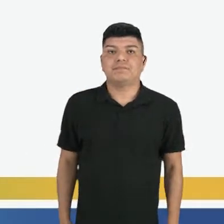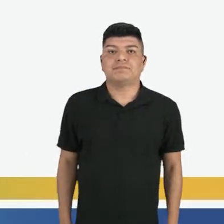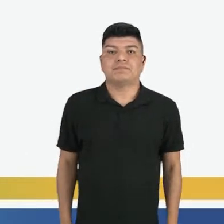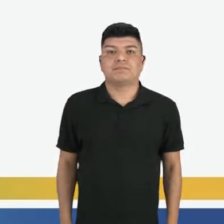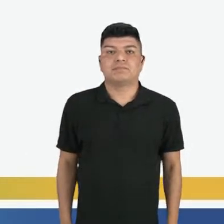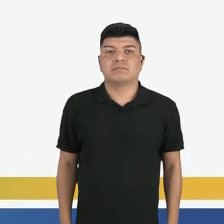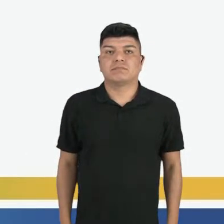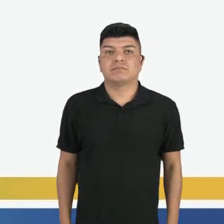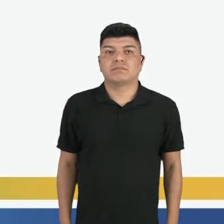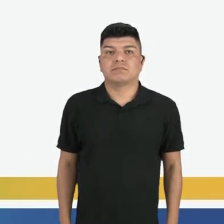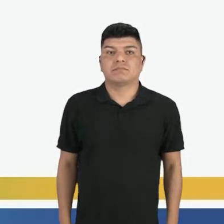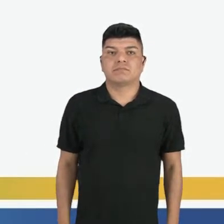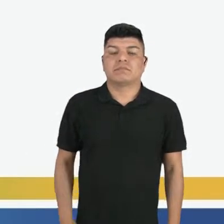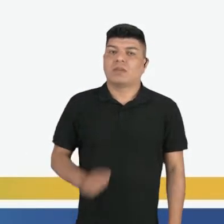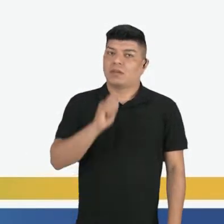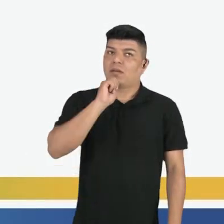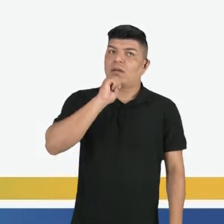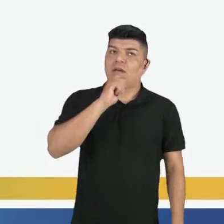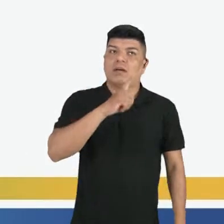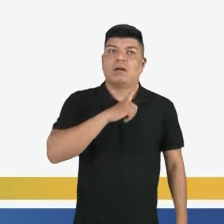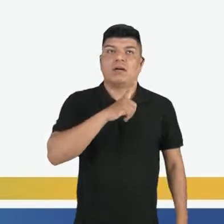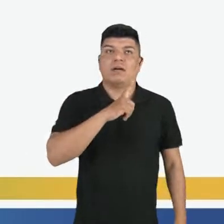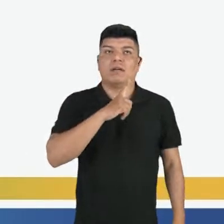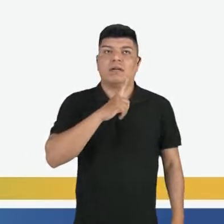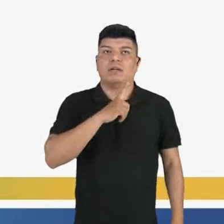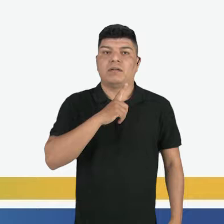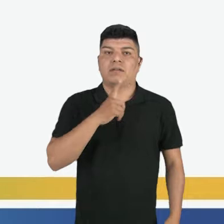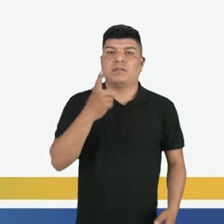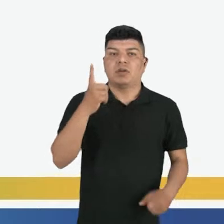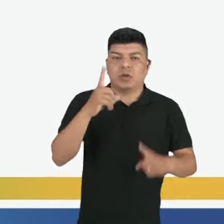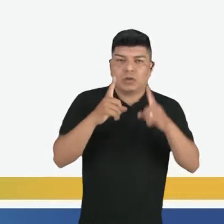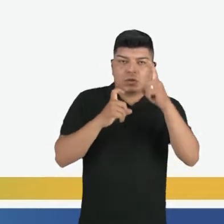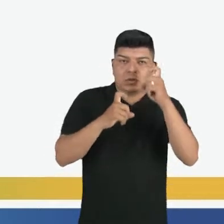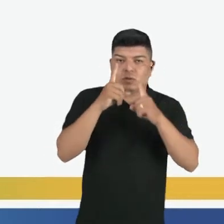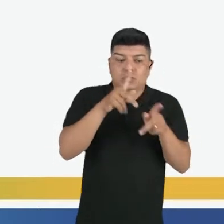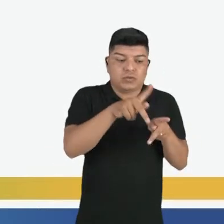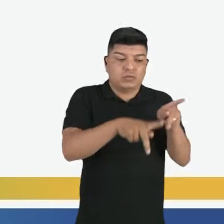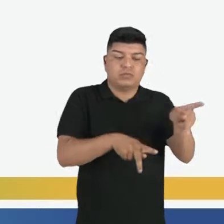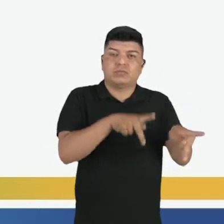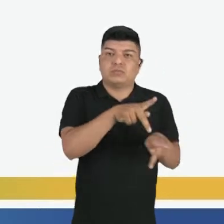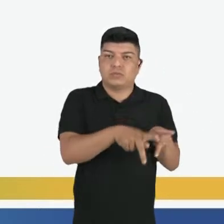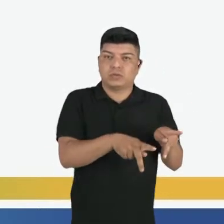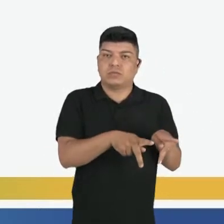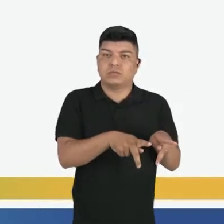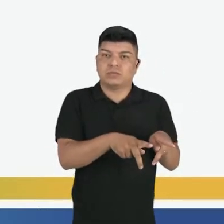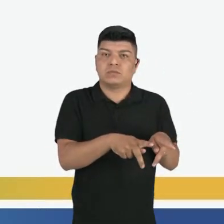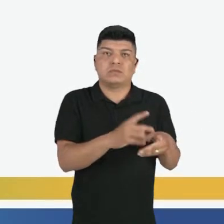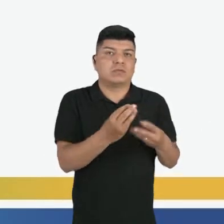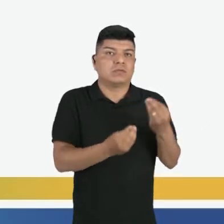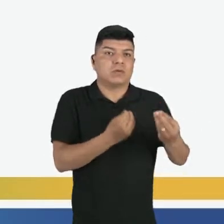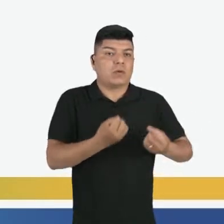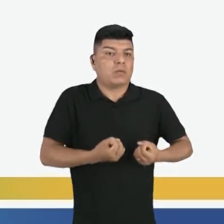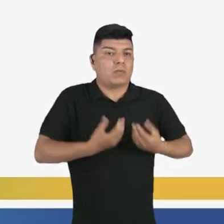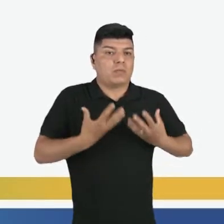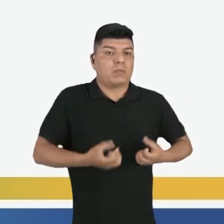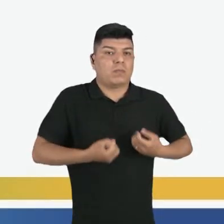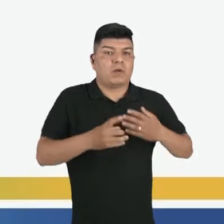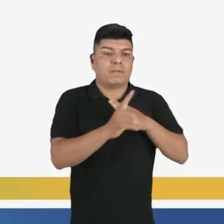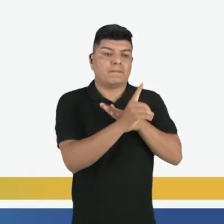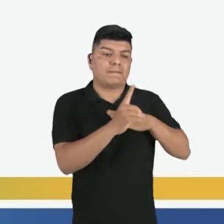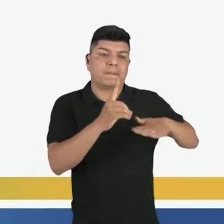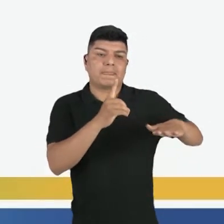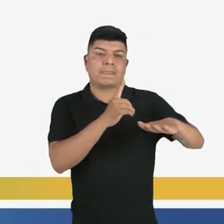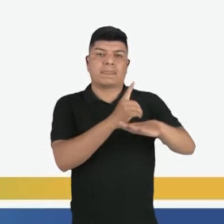sobre patrimônio imaterial, as formas de expressão de um povo, como isso se manifesta na